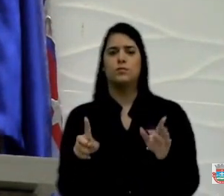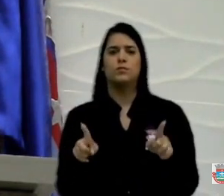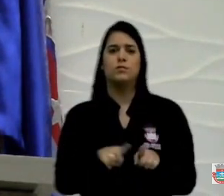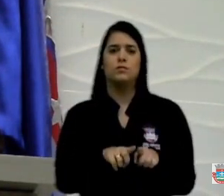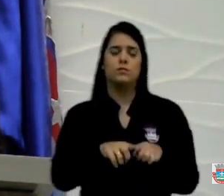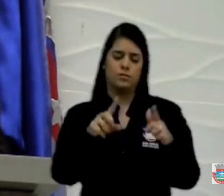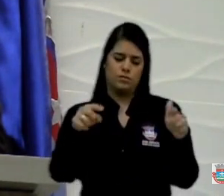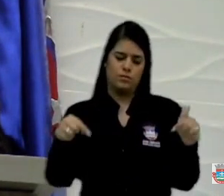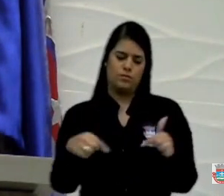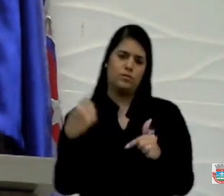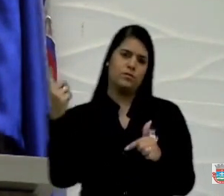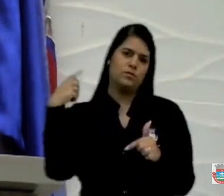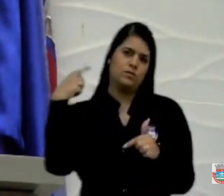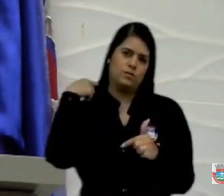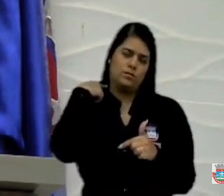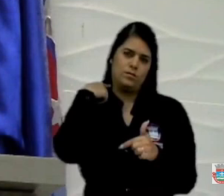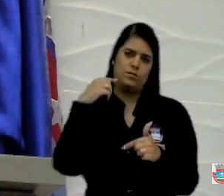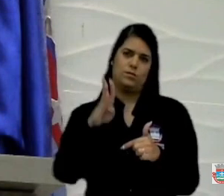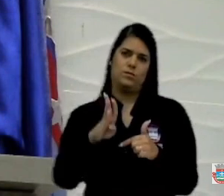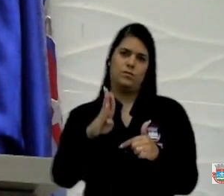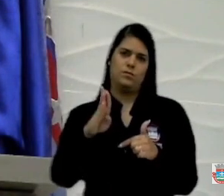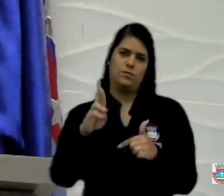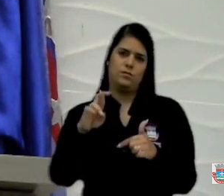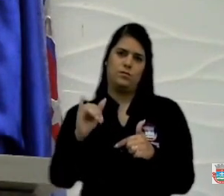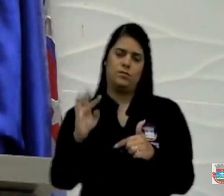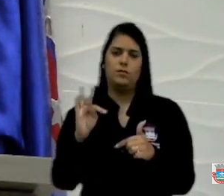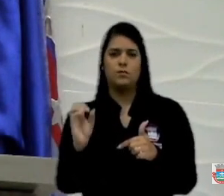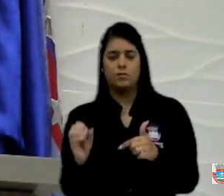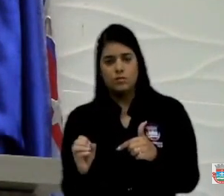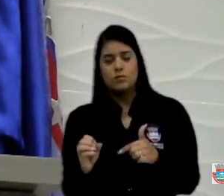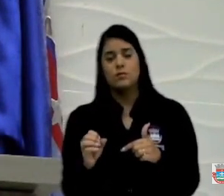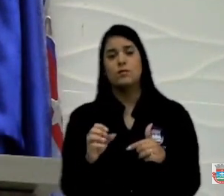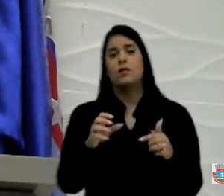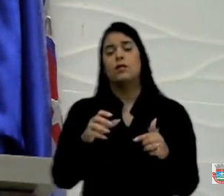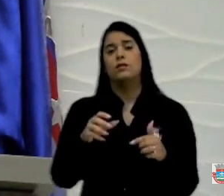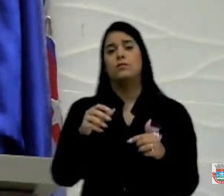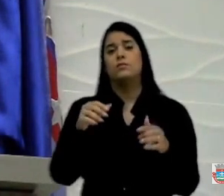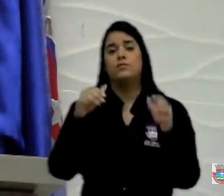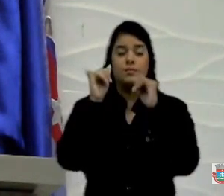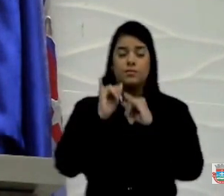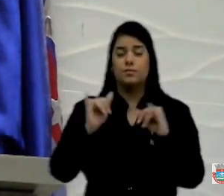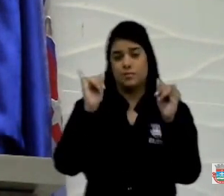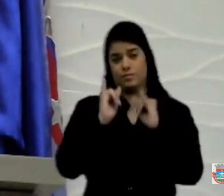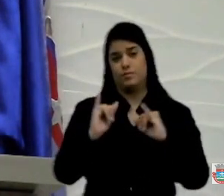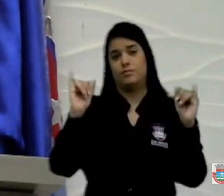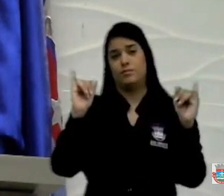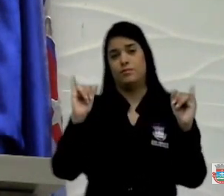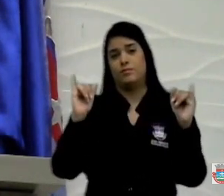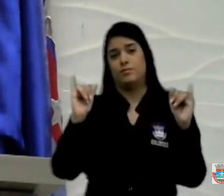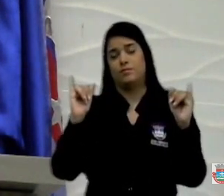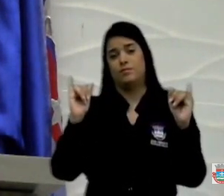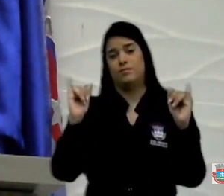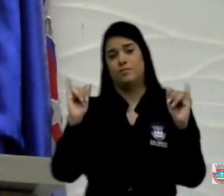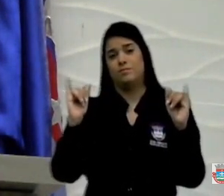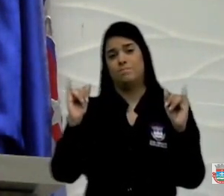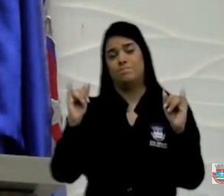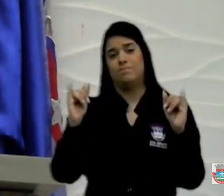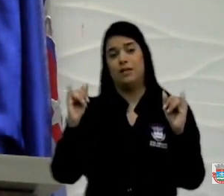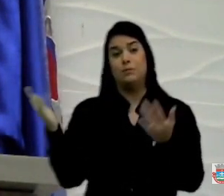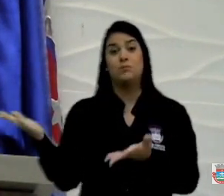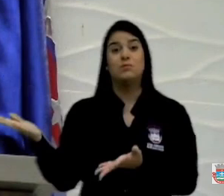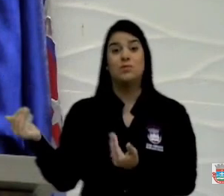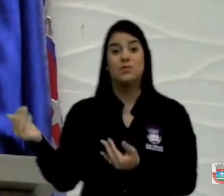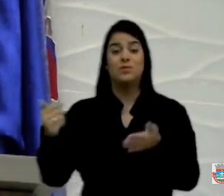Então, quero ao mesmo tempo falar sobre essa campanha belíssima que está sendo feita pelos jovens da 2ª Igreja